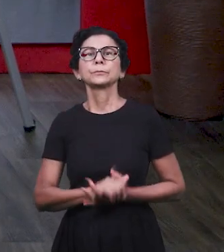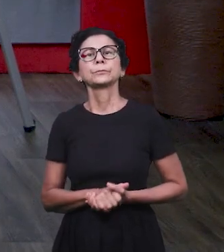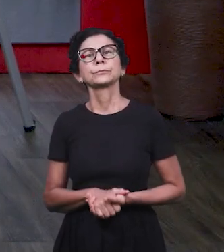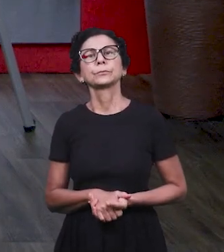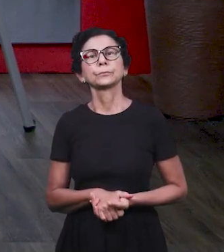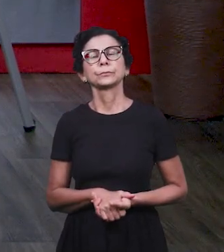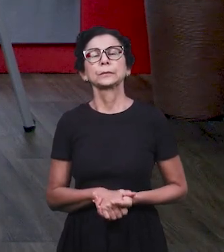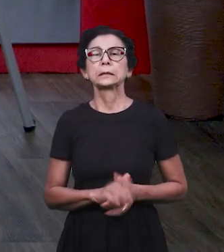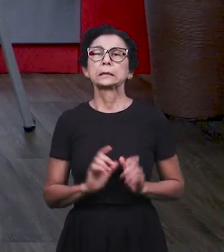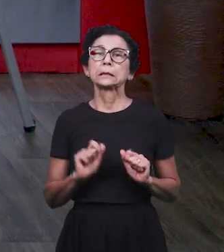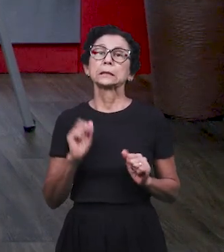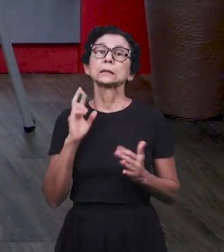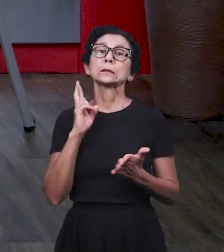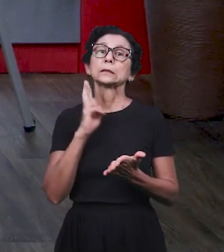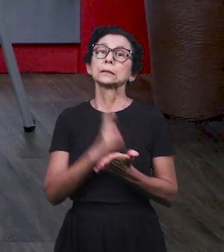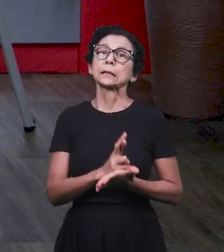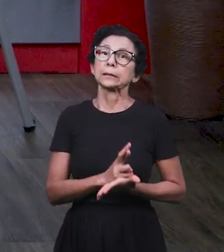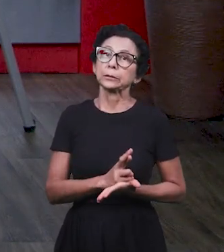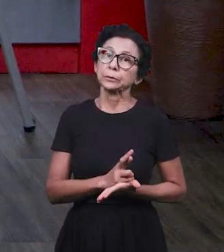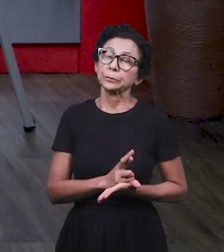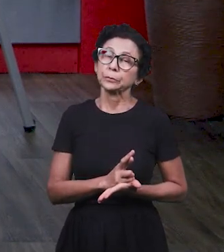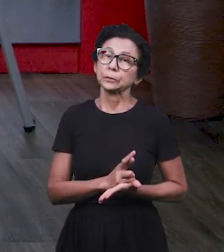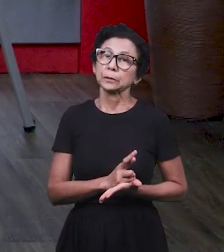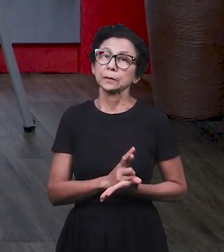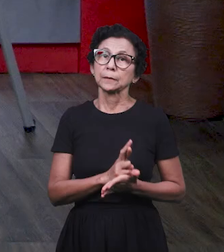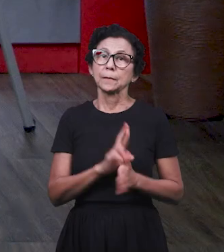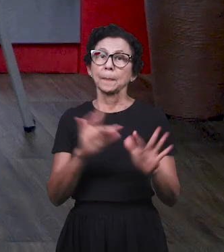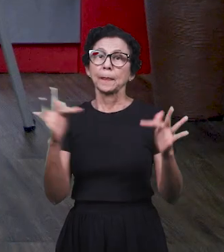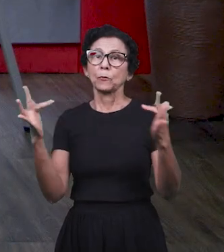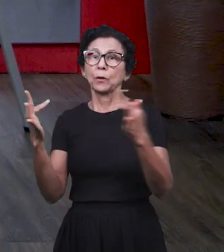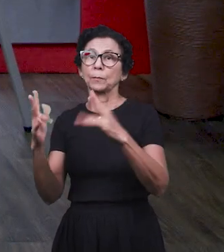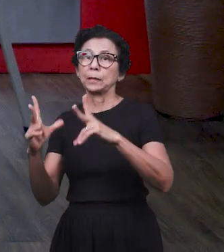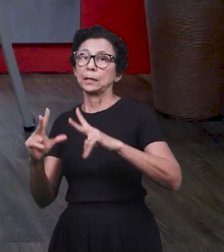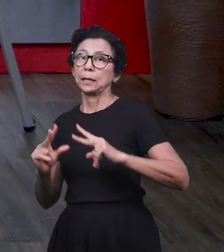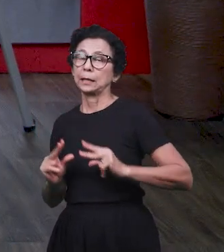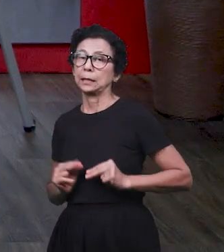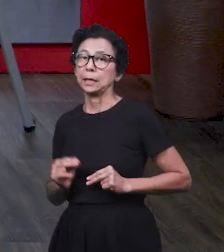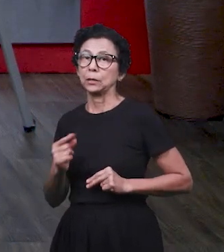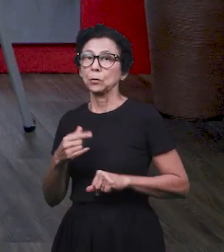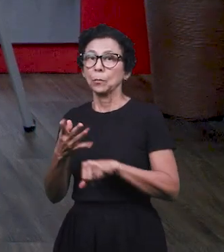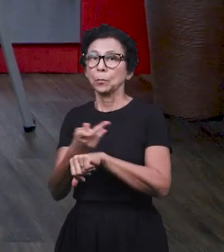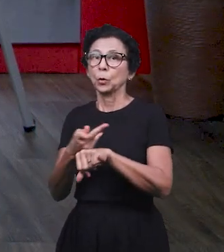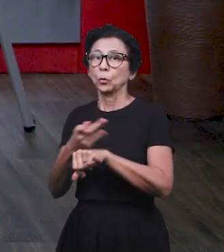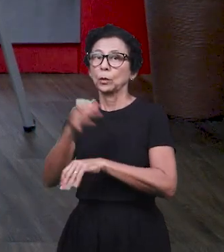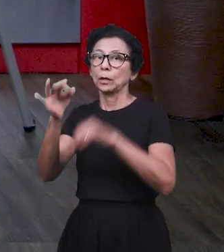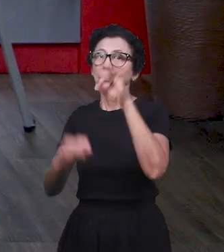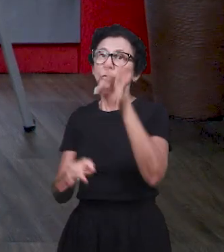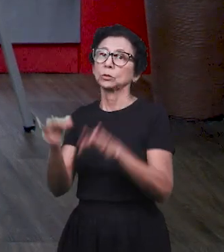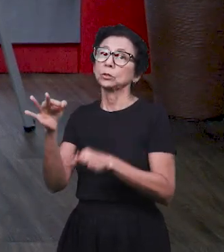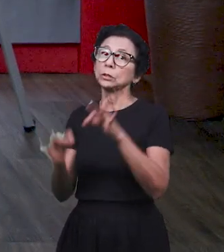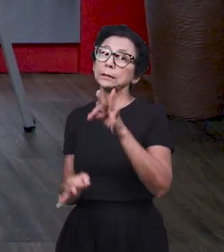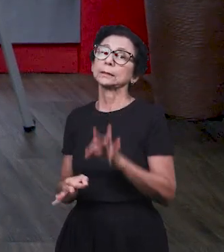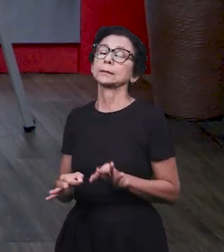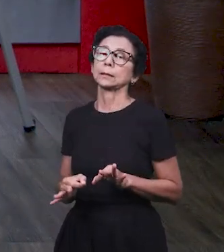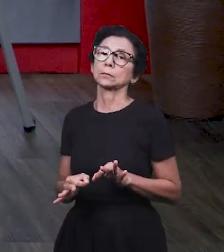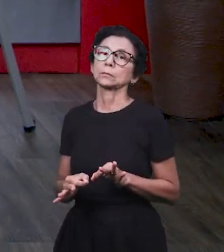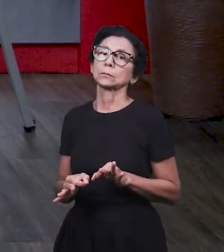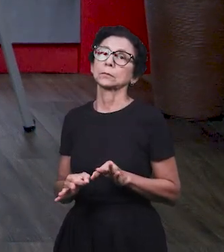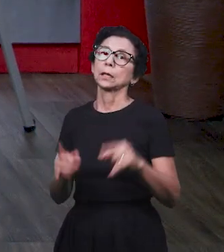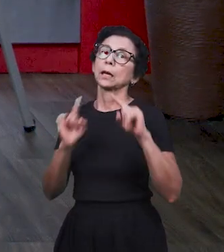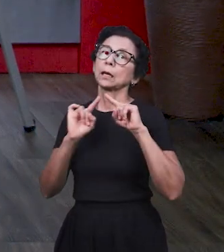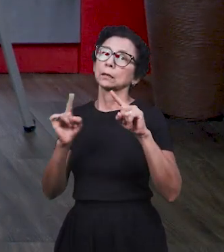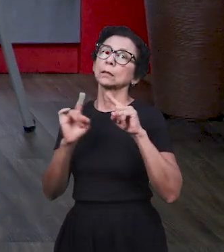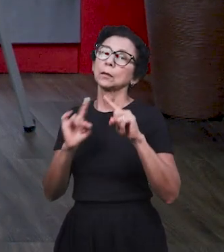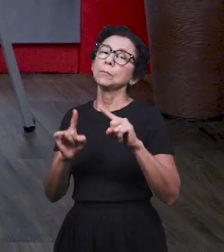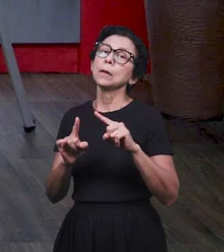pode acontecer? Os herdeiros reclamarem em juízo essa questão. Essa permanência, né? Exatamente, para que